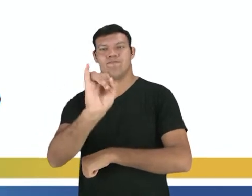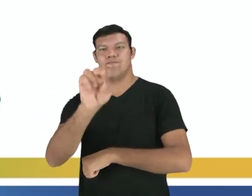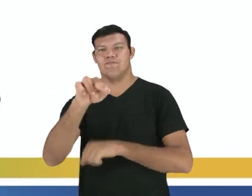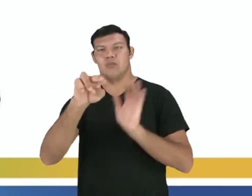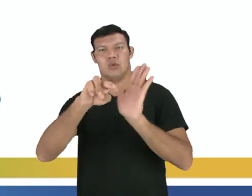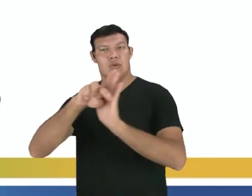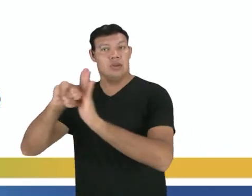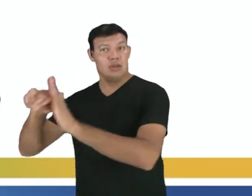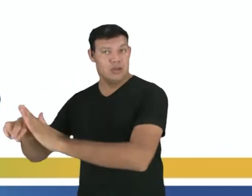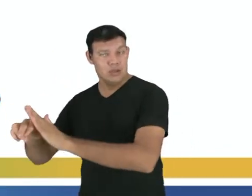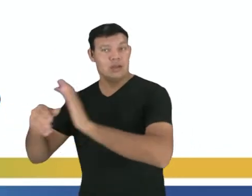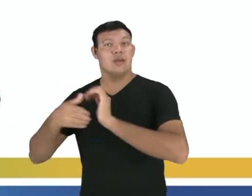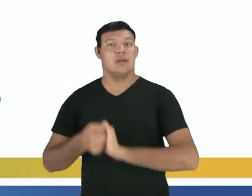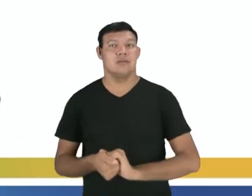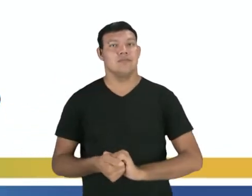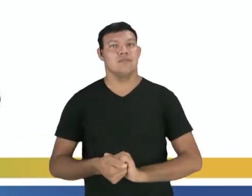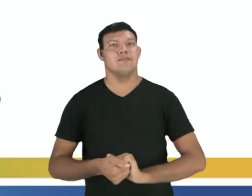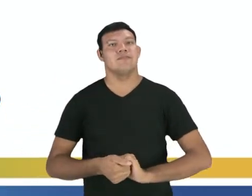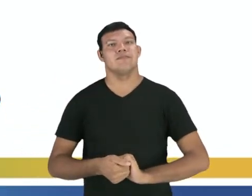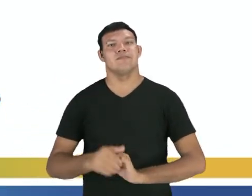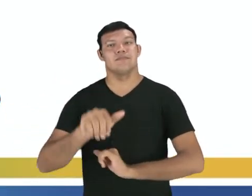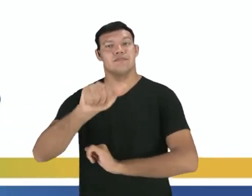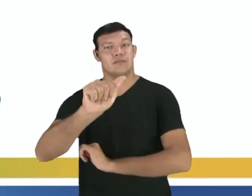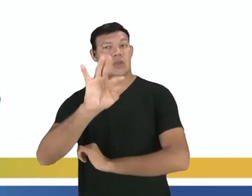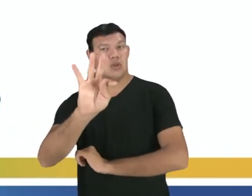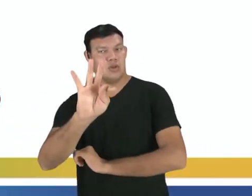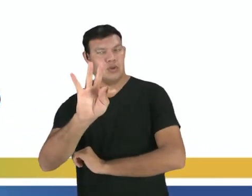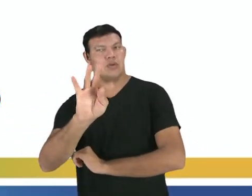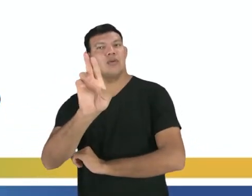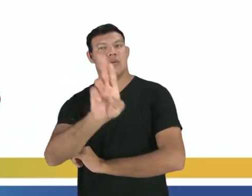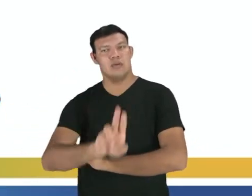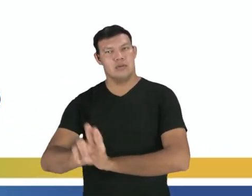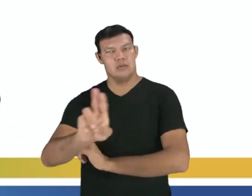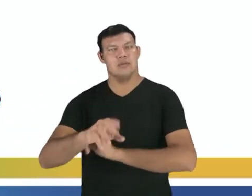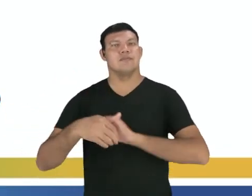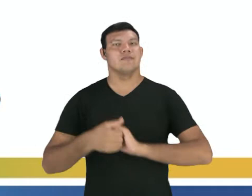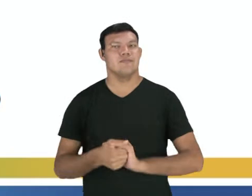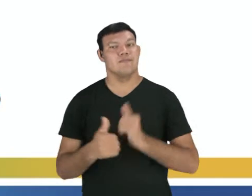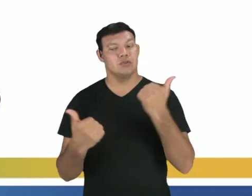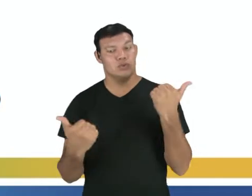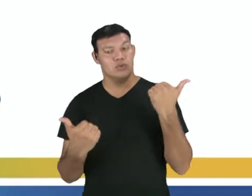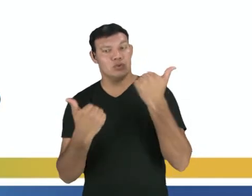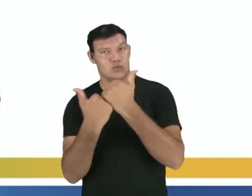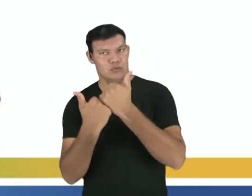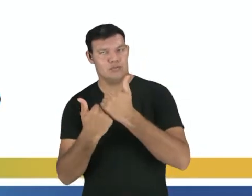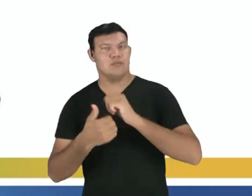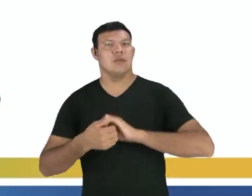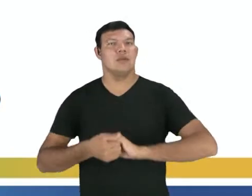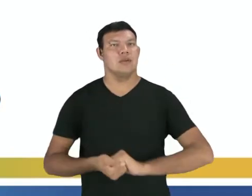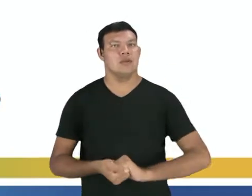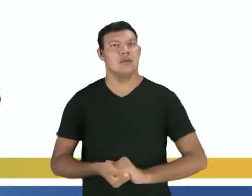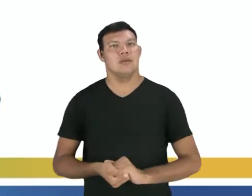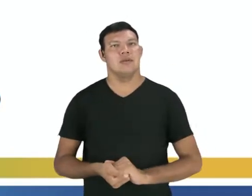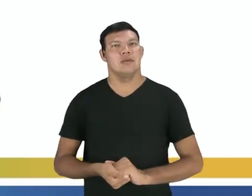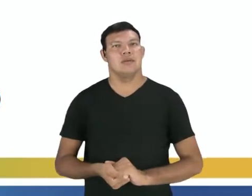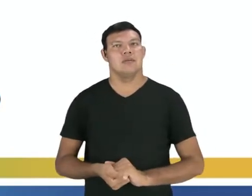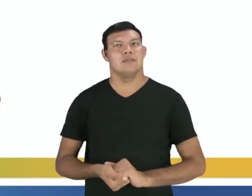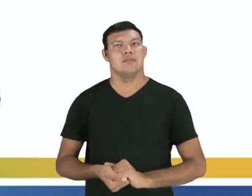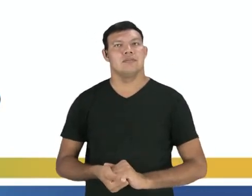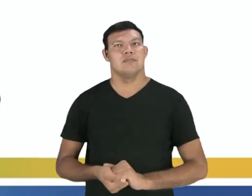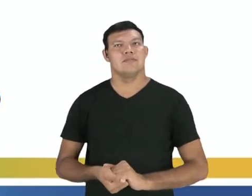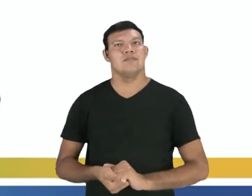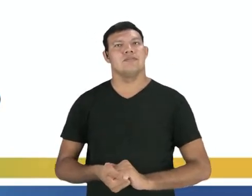for noite utilizamos é Naide deixou o Big Night O Show será